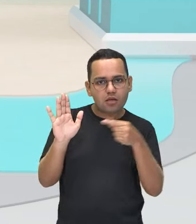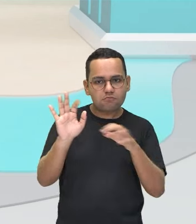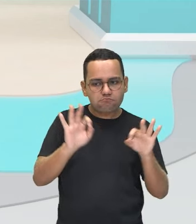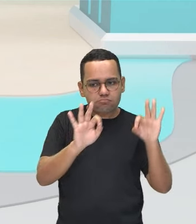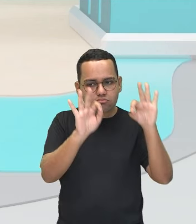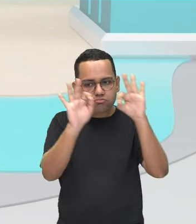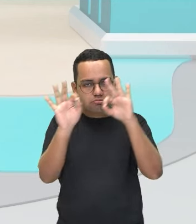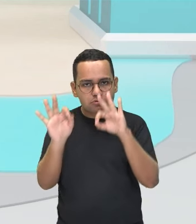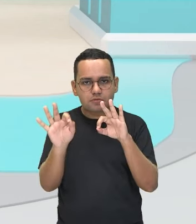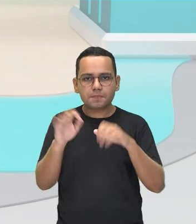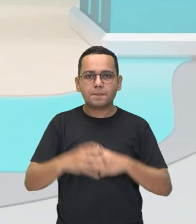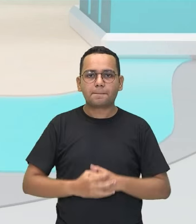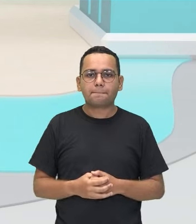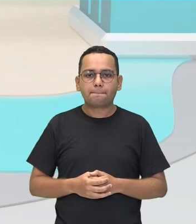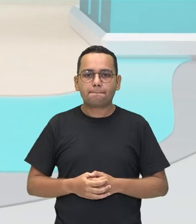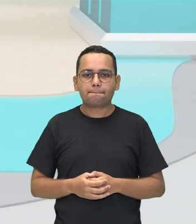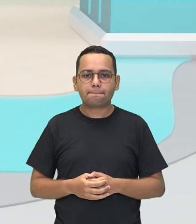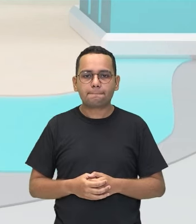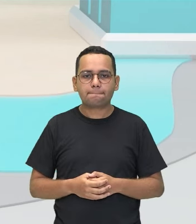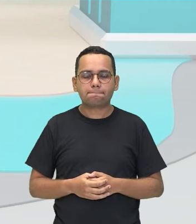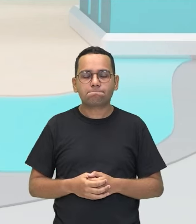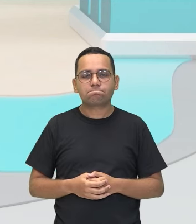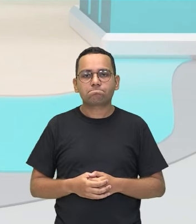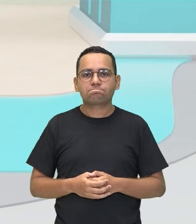observar, a fala